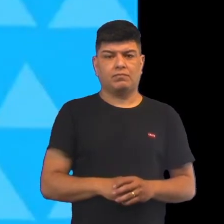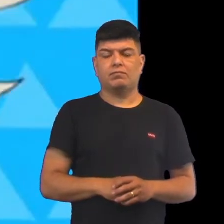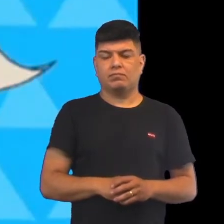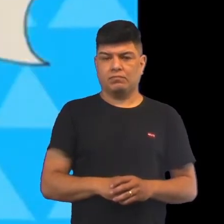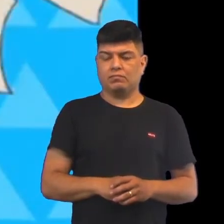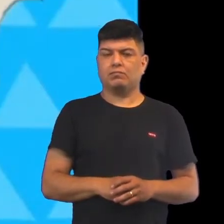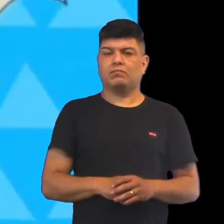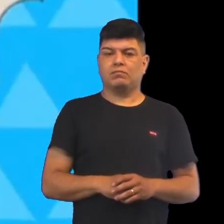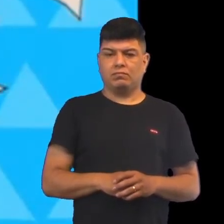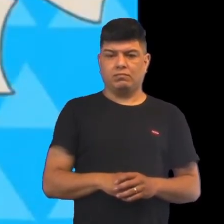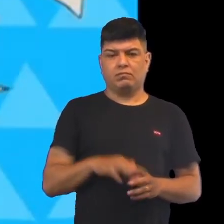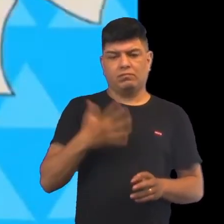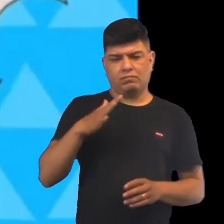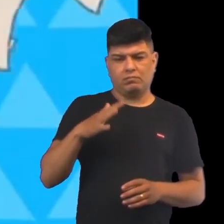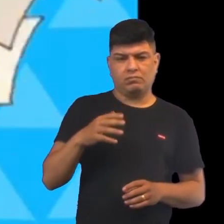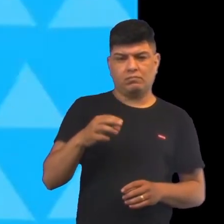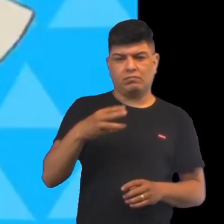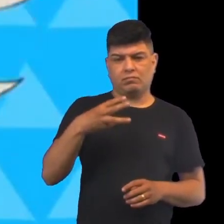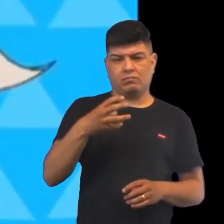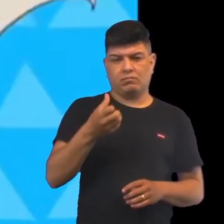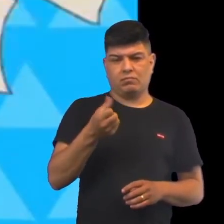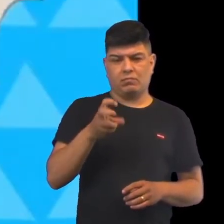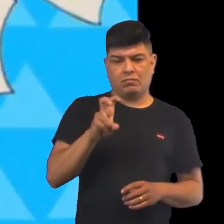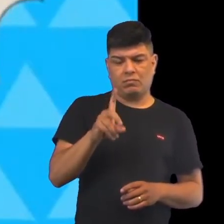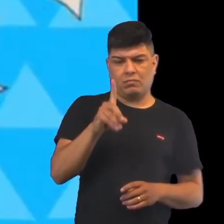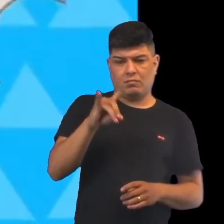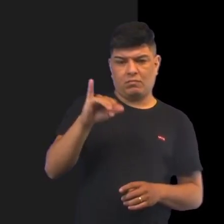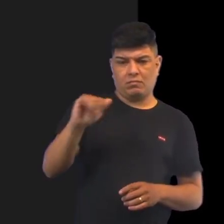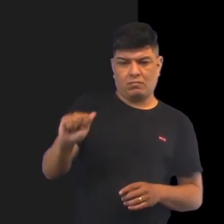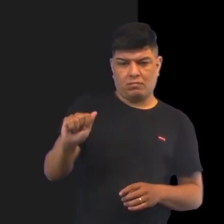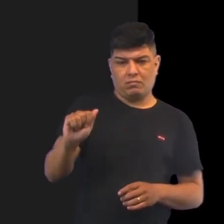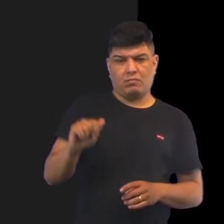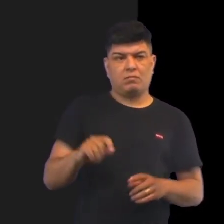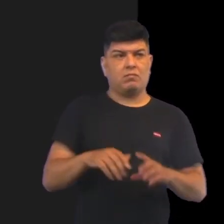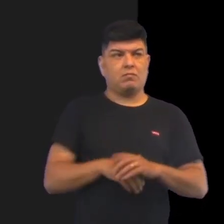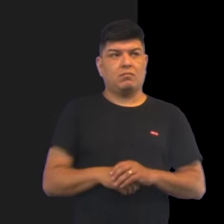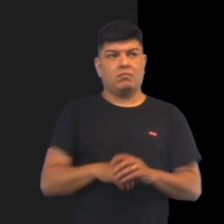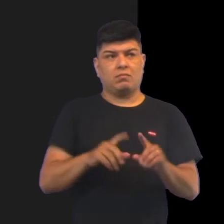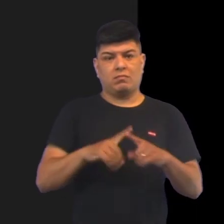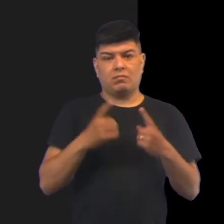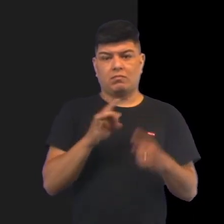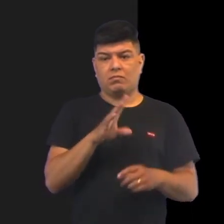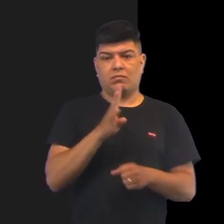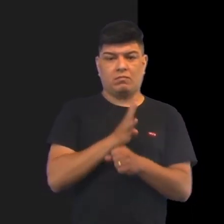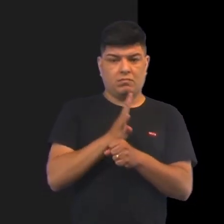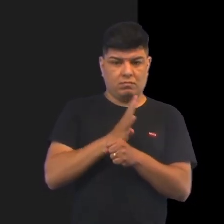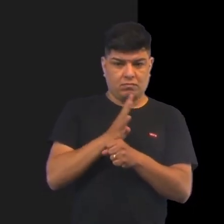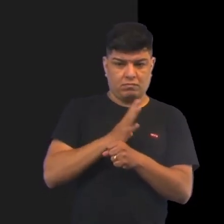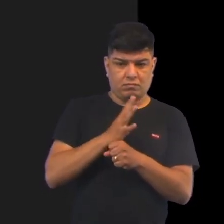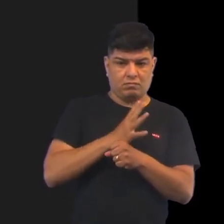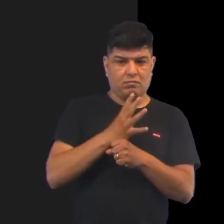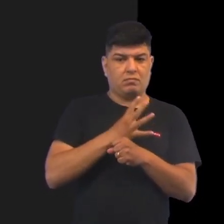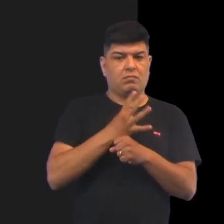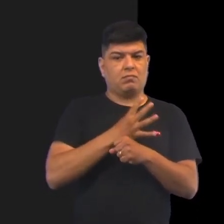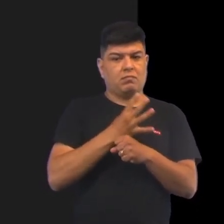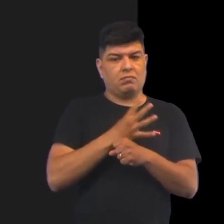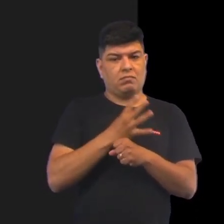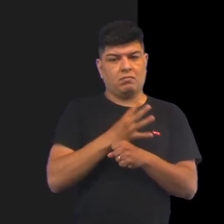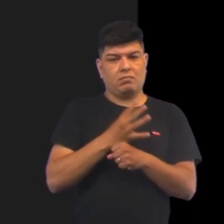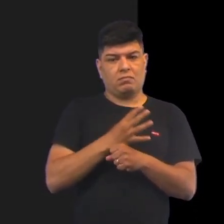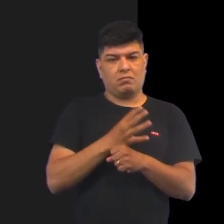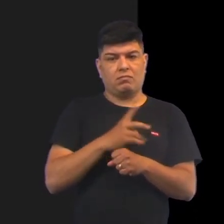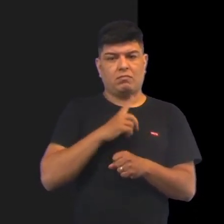Equivale a 365 dias. Mas a cada 4 anos ocorre o ano